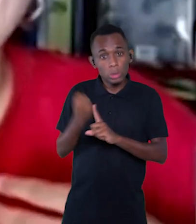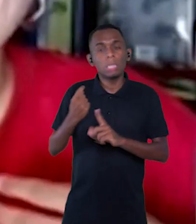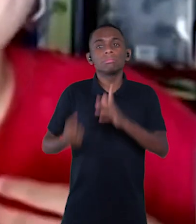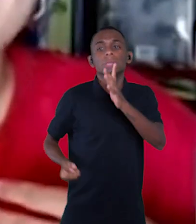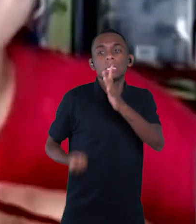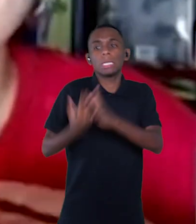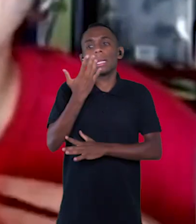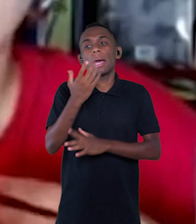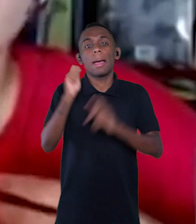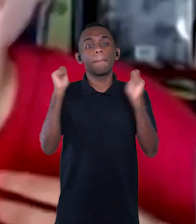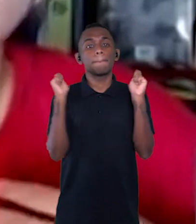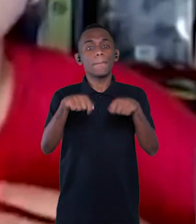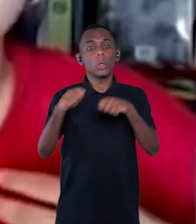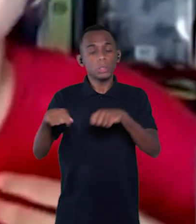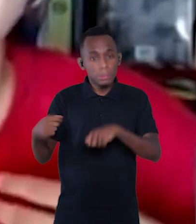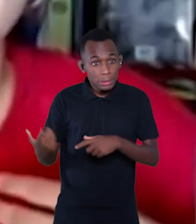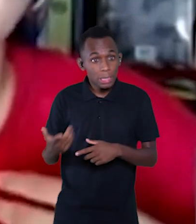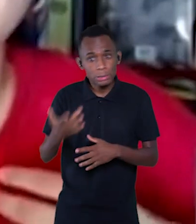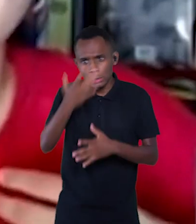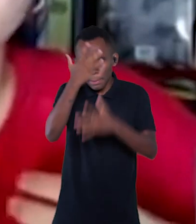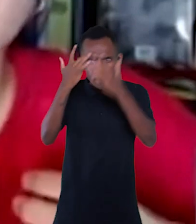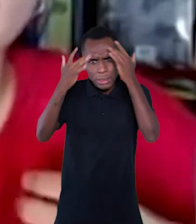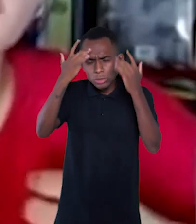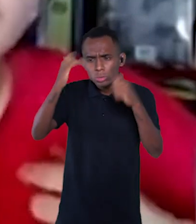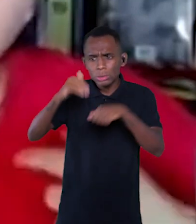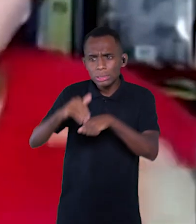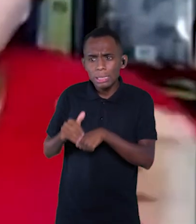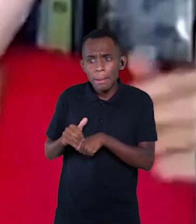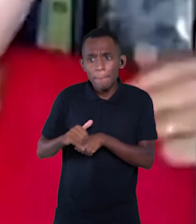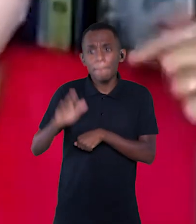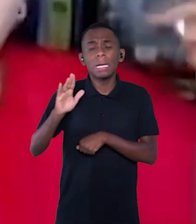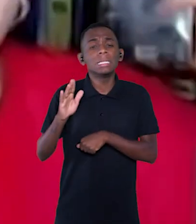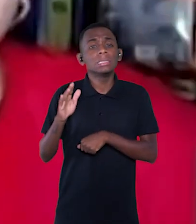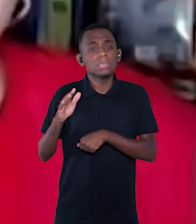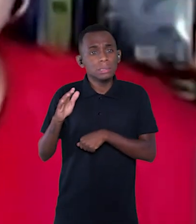sociedade, criar condições materiais para que mais pessoas não